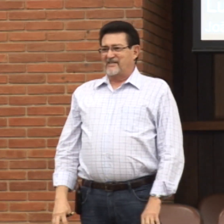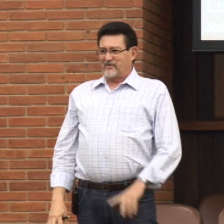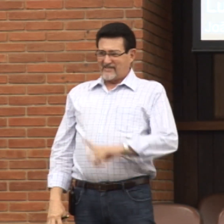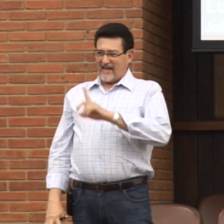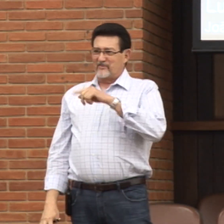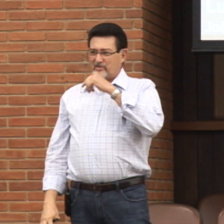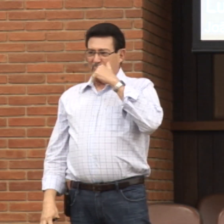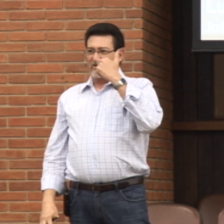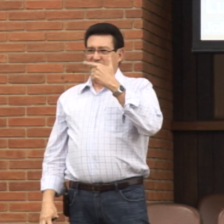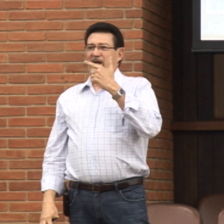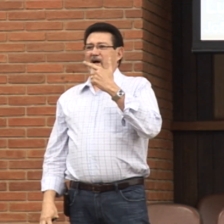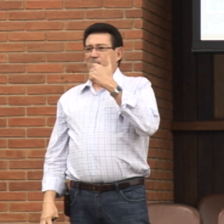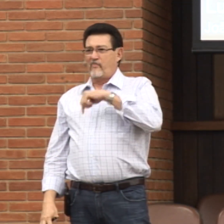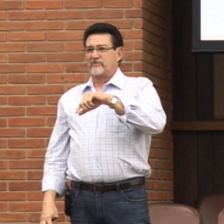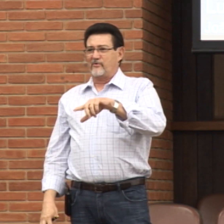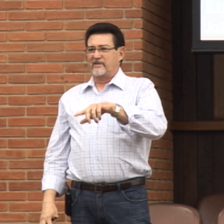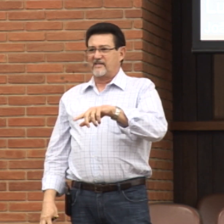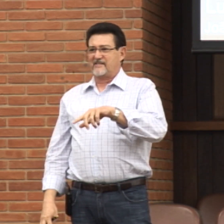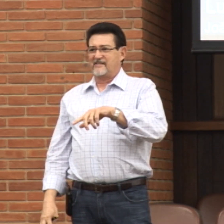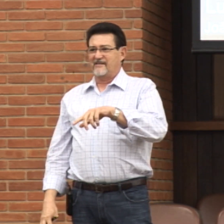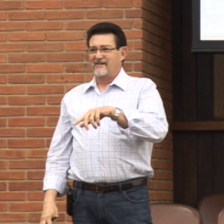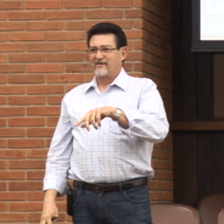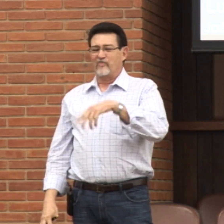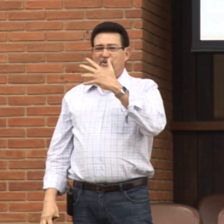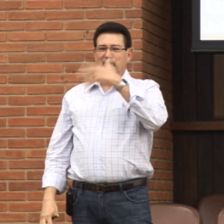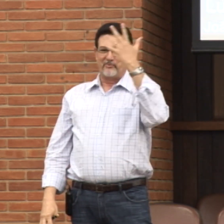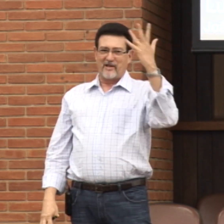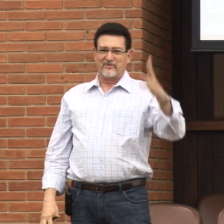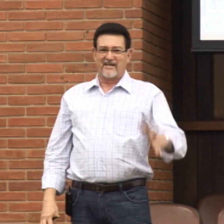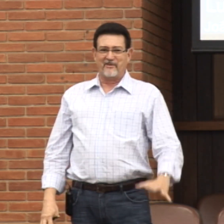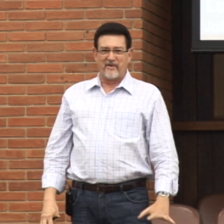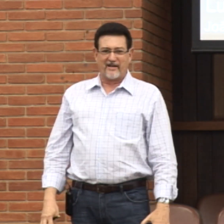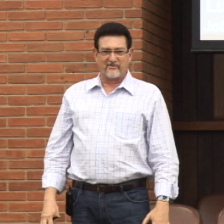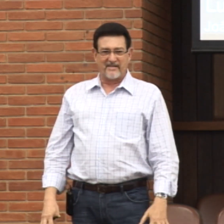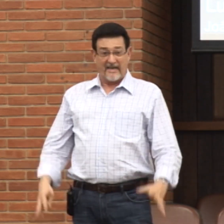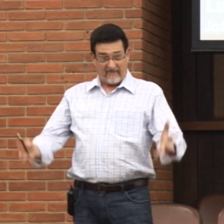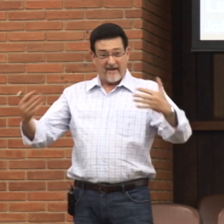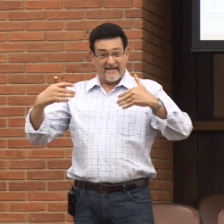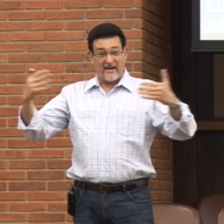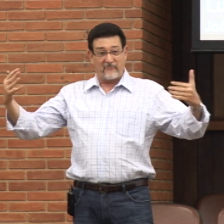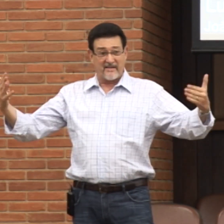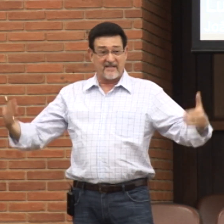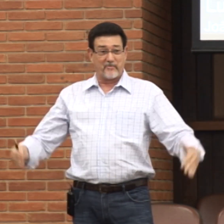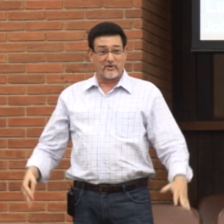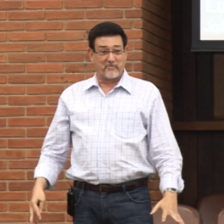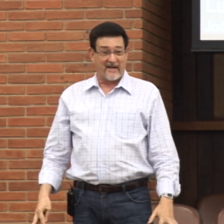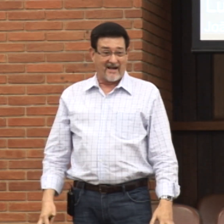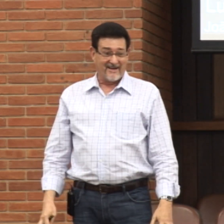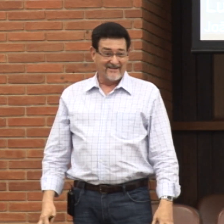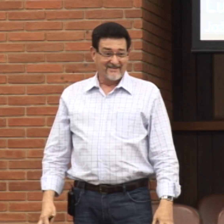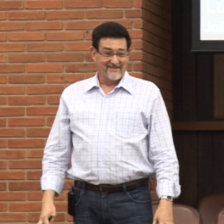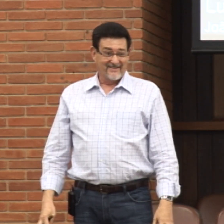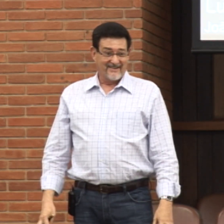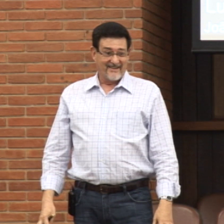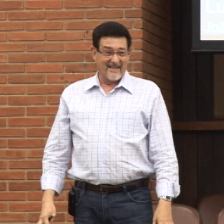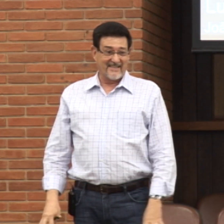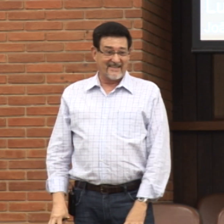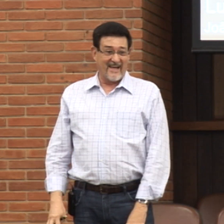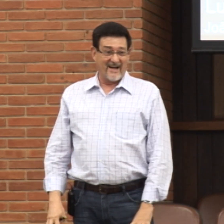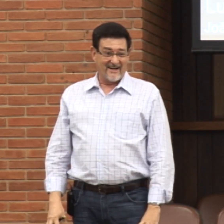mas esse Deus quer nos mostrar algumas coisas como nós podemos ser libertos e ele e ele fazer prosperar